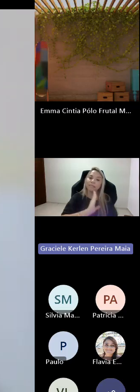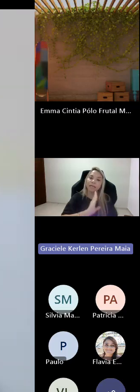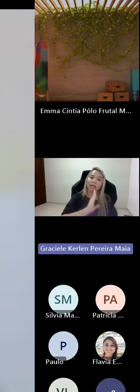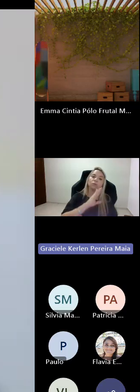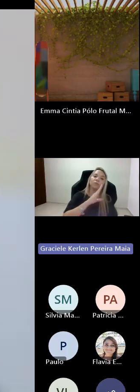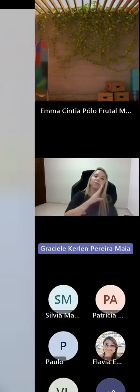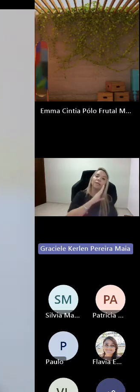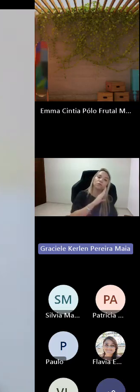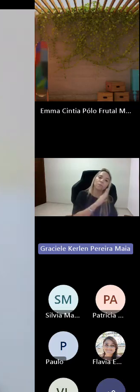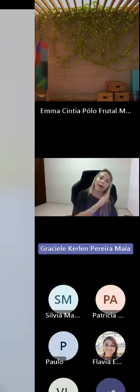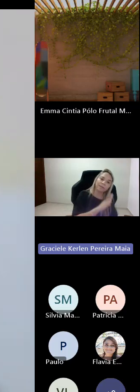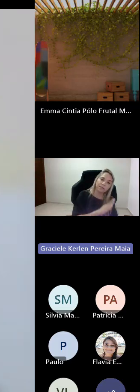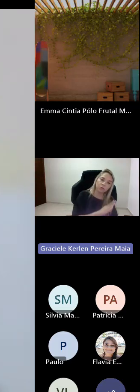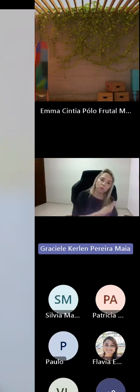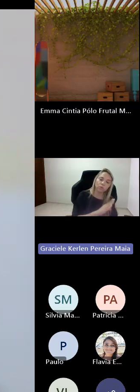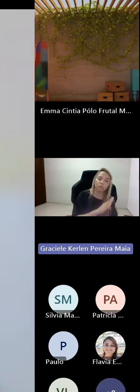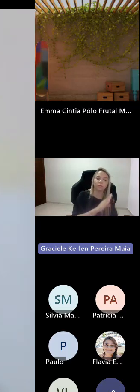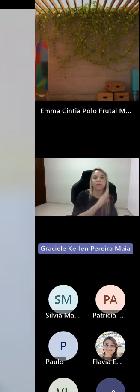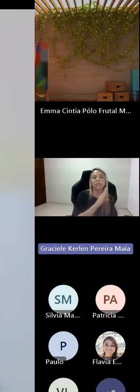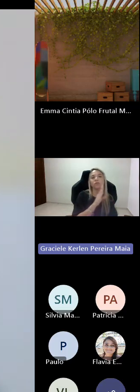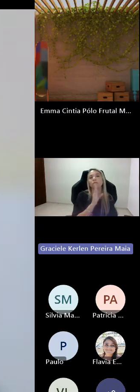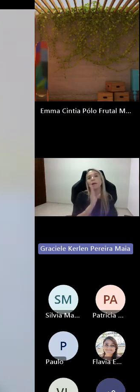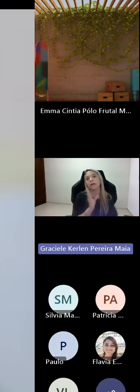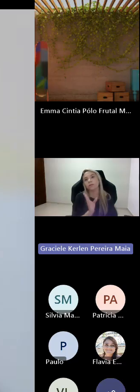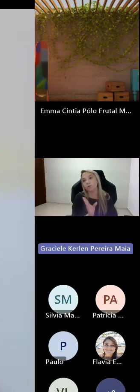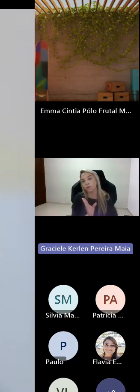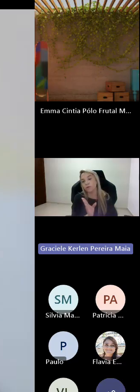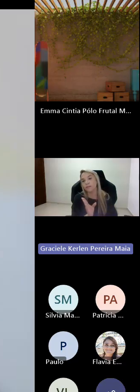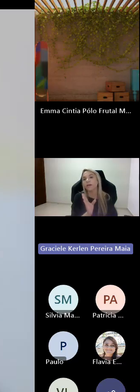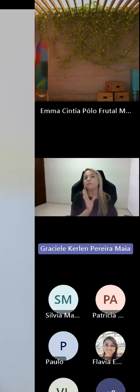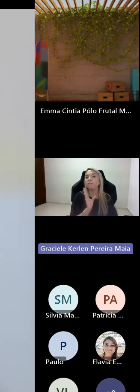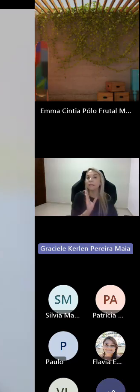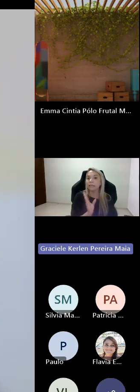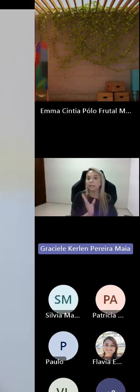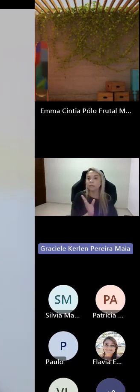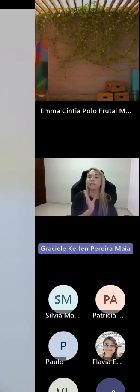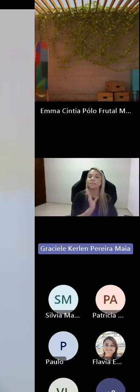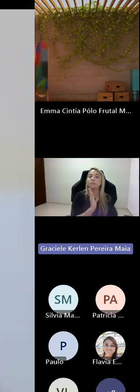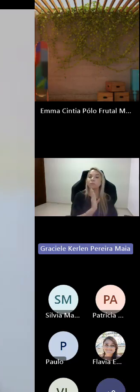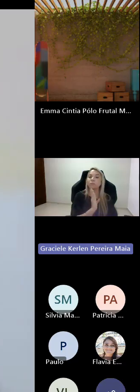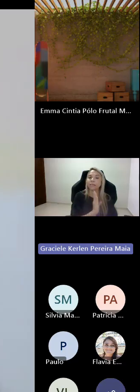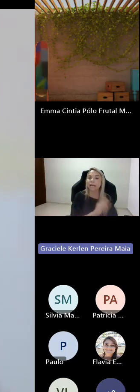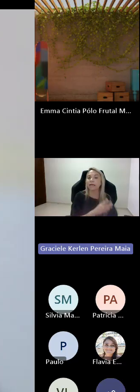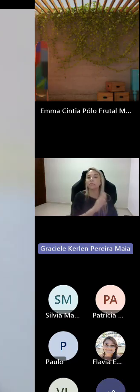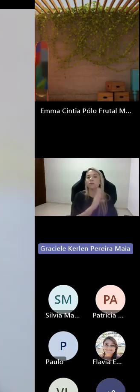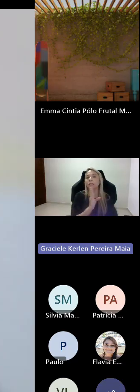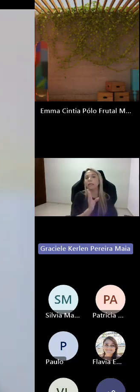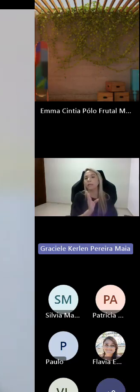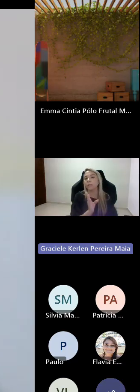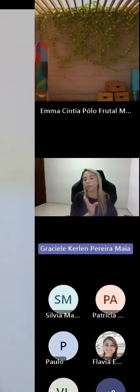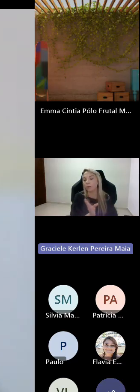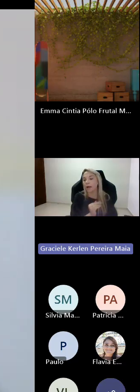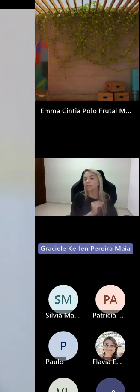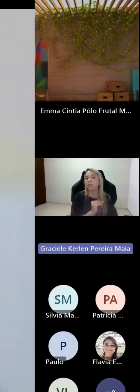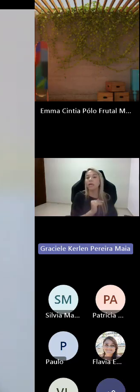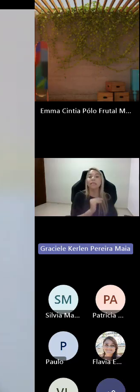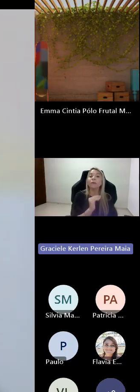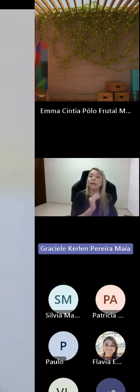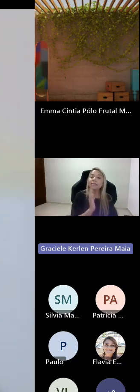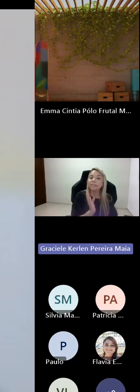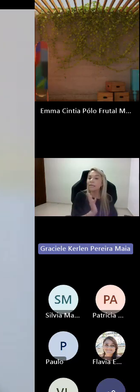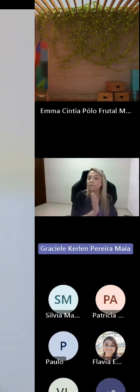está baseada no texto base 1, texto base 2, falando dessas propriedades sobre língua e